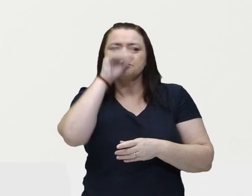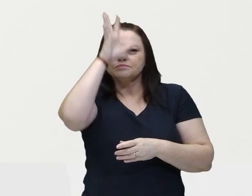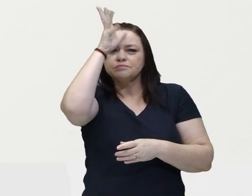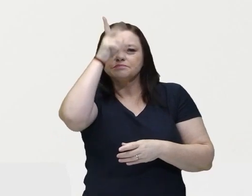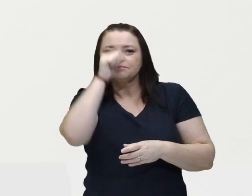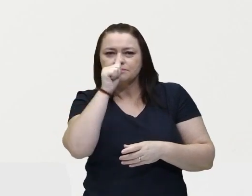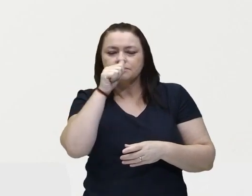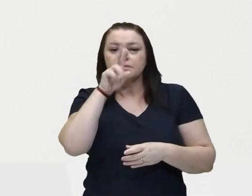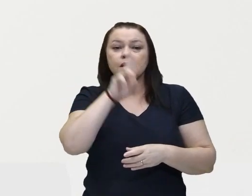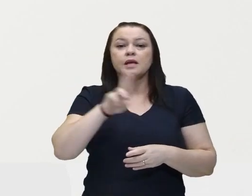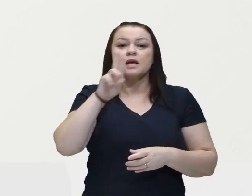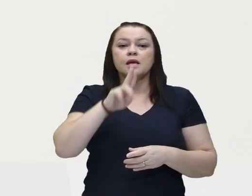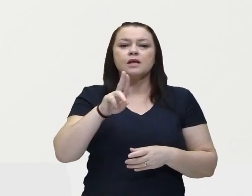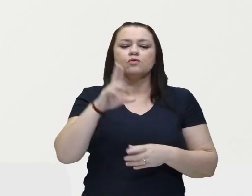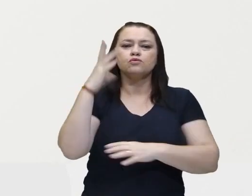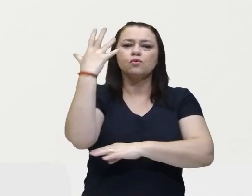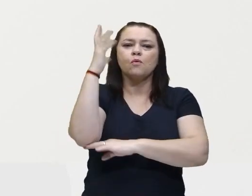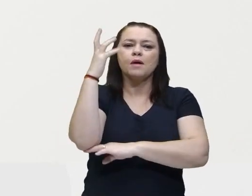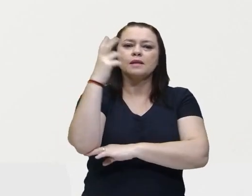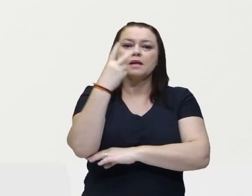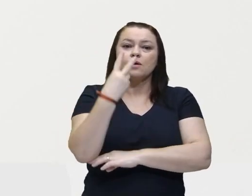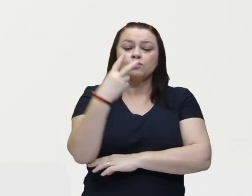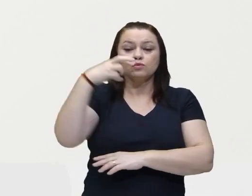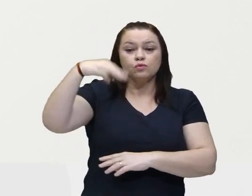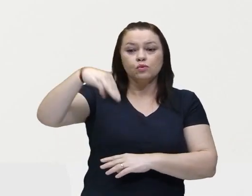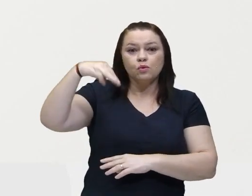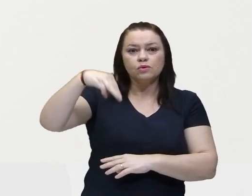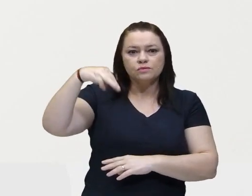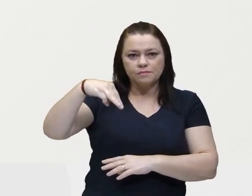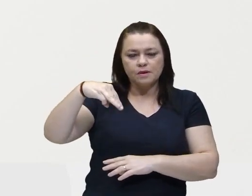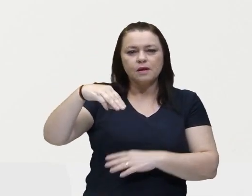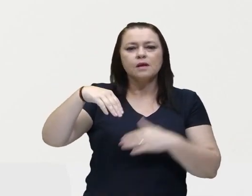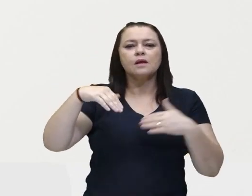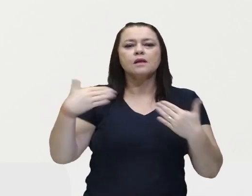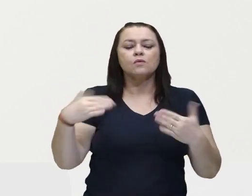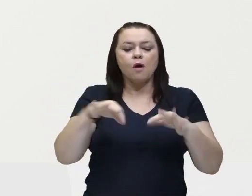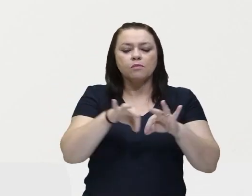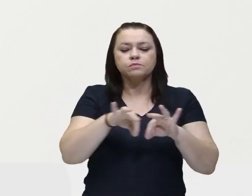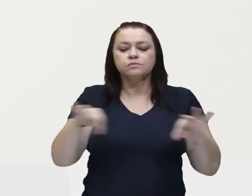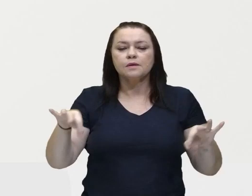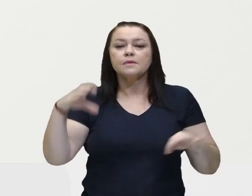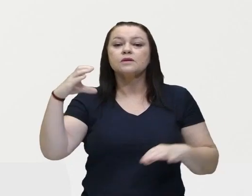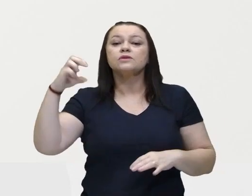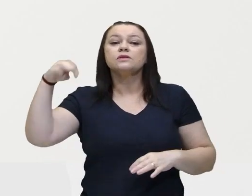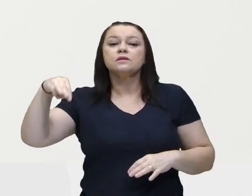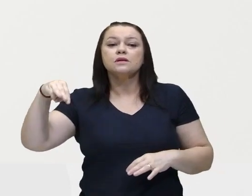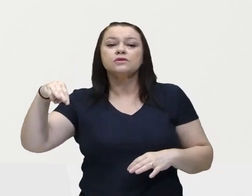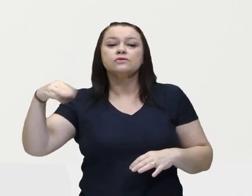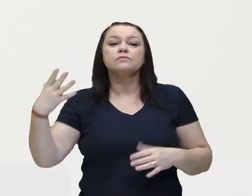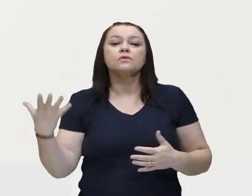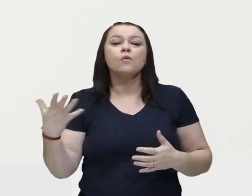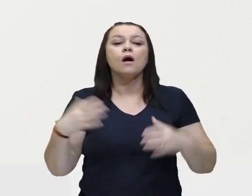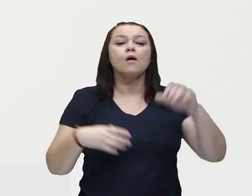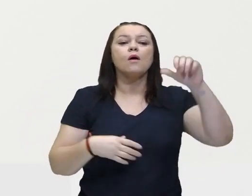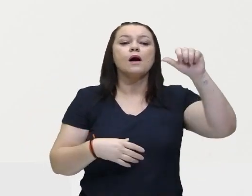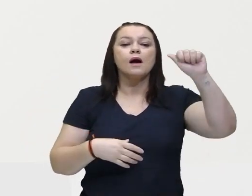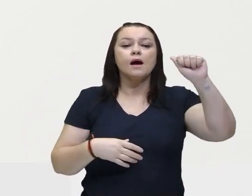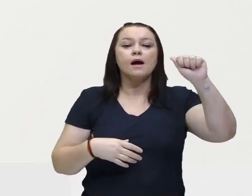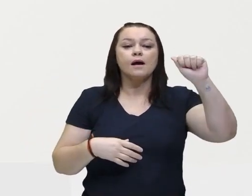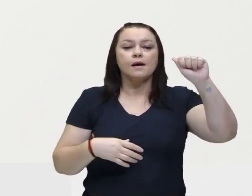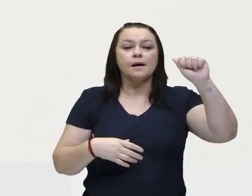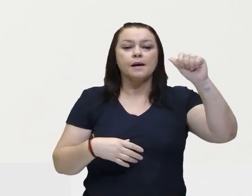2 metros de tamanho. Qual a medida dessas tábuas em centímetros? Letra A, 20 centímetros. Letra